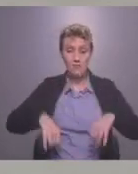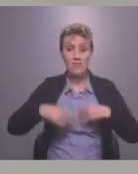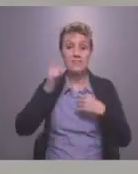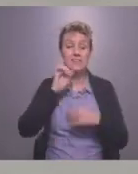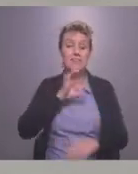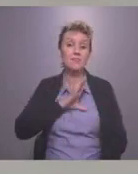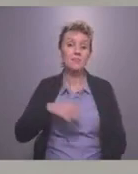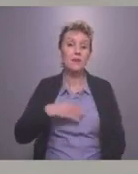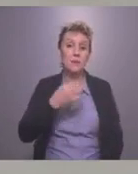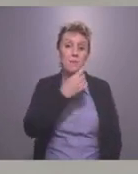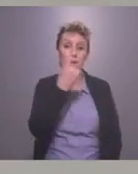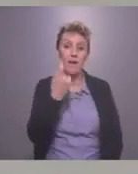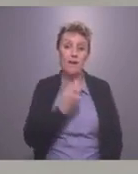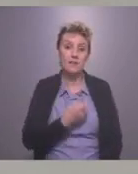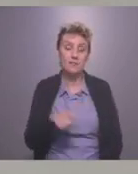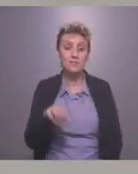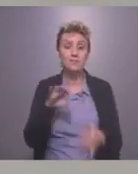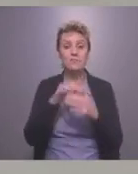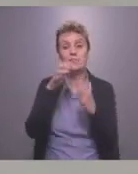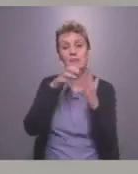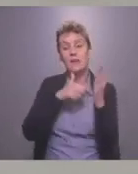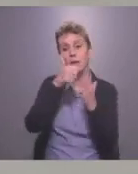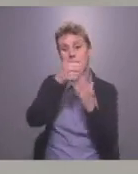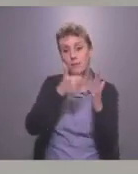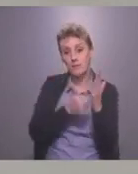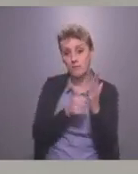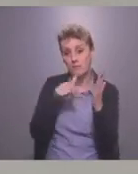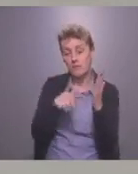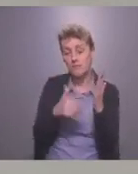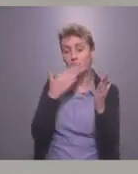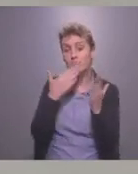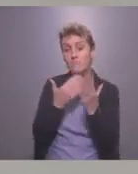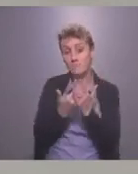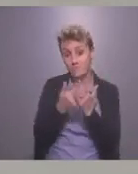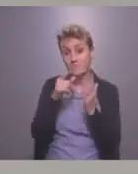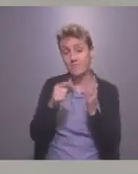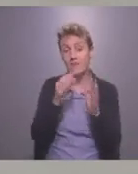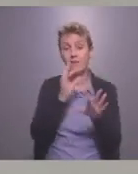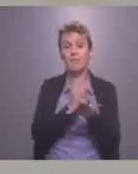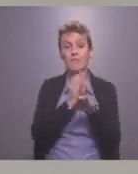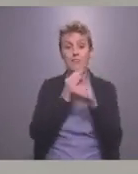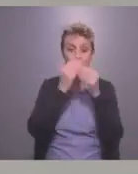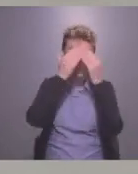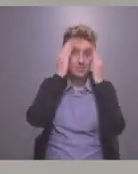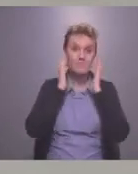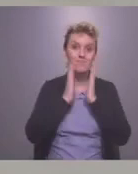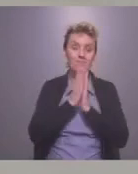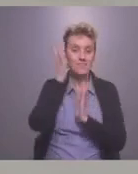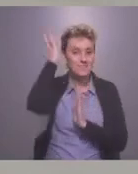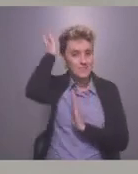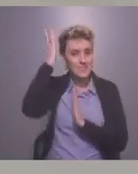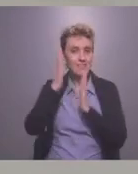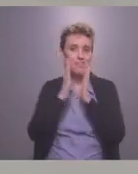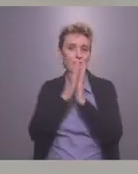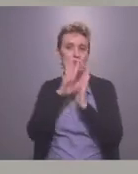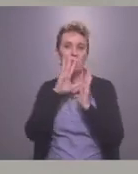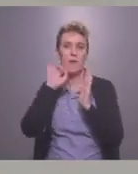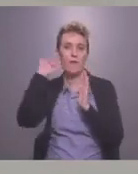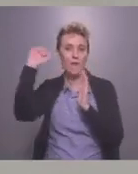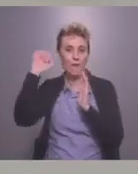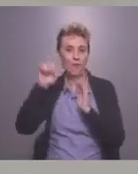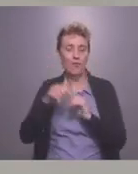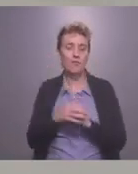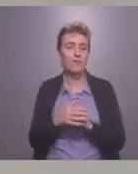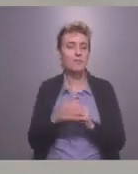da Paz e liturgicamente celebramos a solenidade de Santa Maria, Mãe de Deus. Teremos